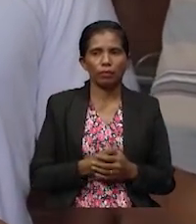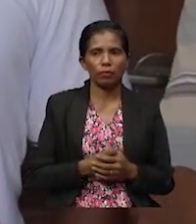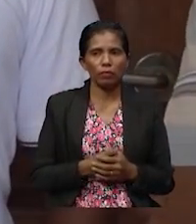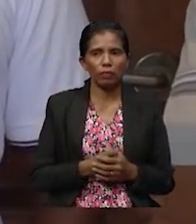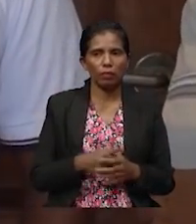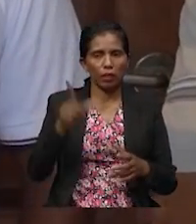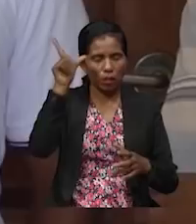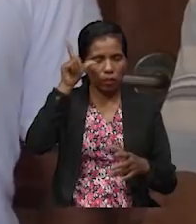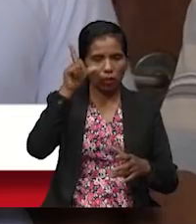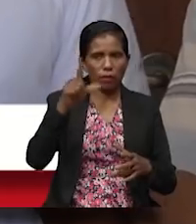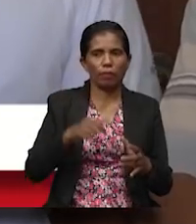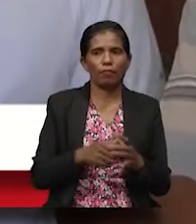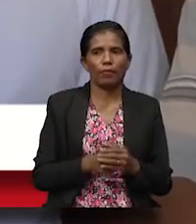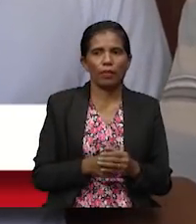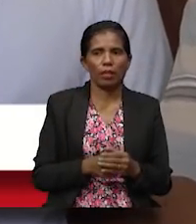Mangluolo, mas